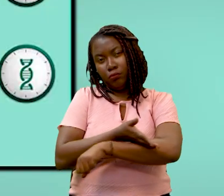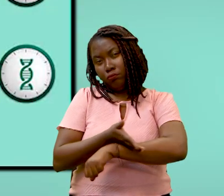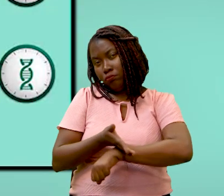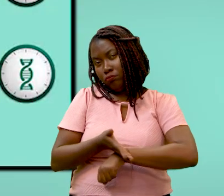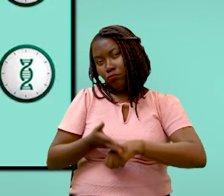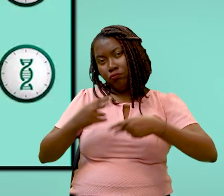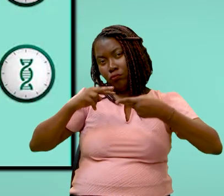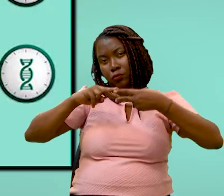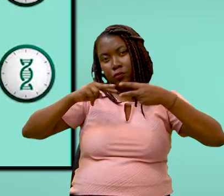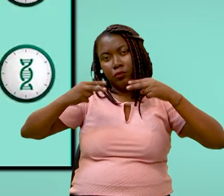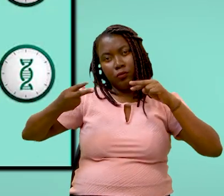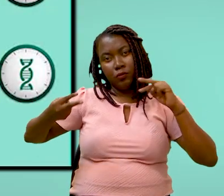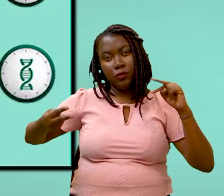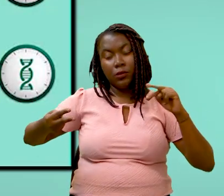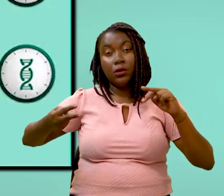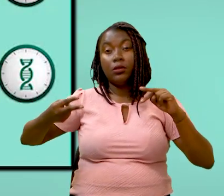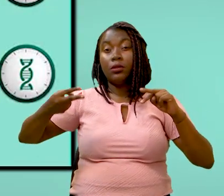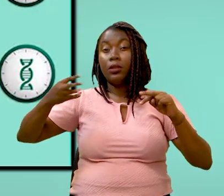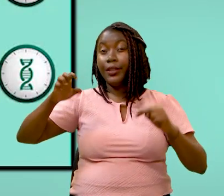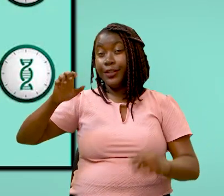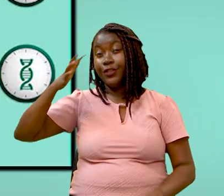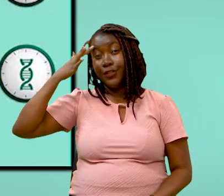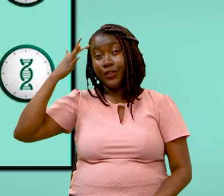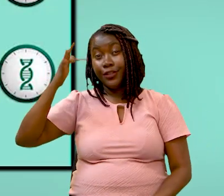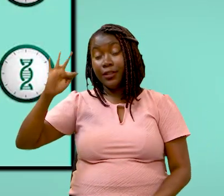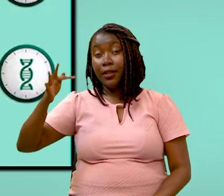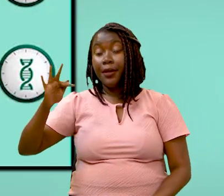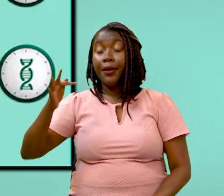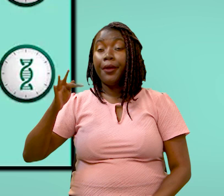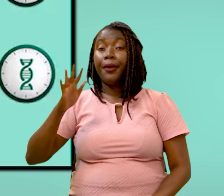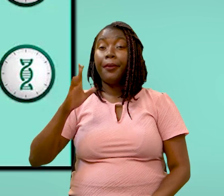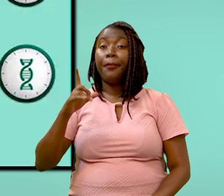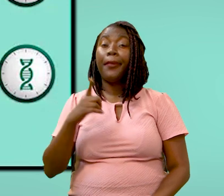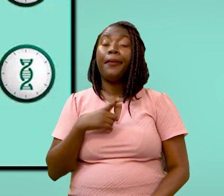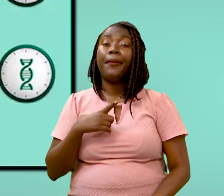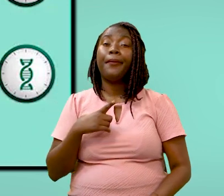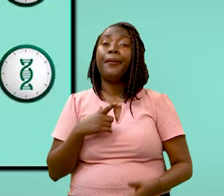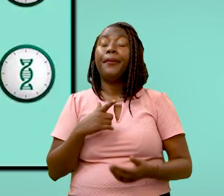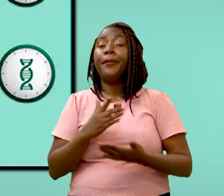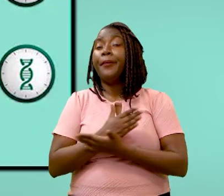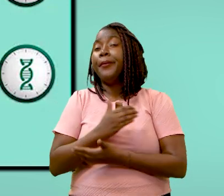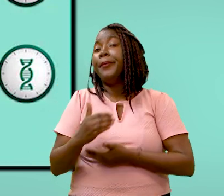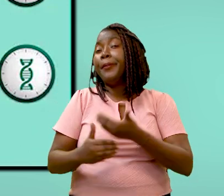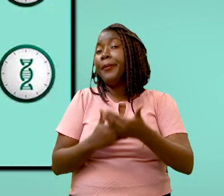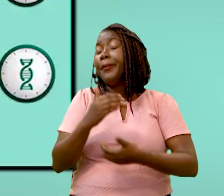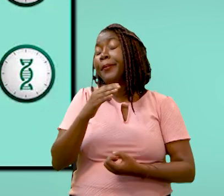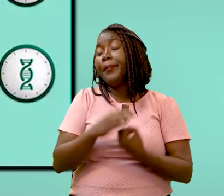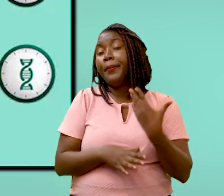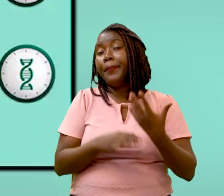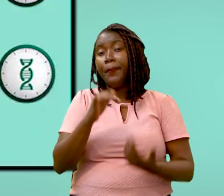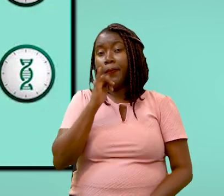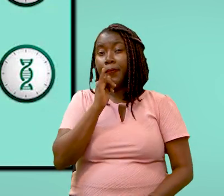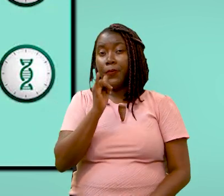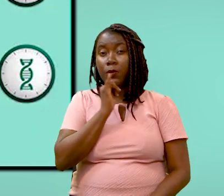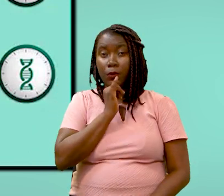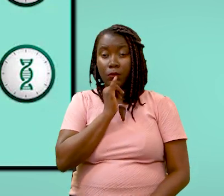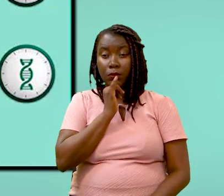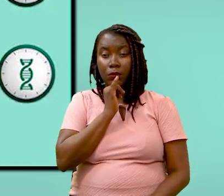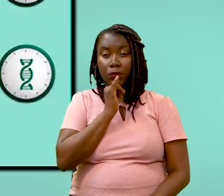tendência genética ou tendência à enxaqueca, mas se expõe a algumas causas desencadeantes. Por